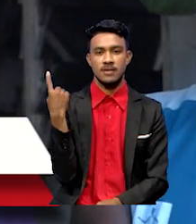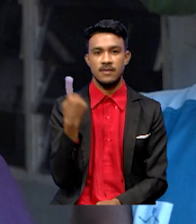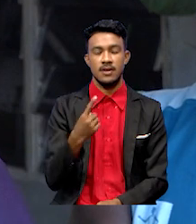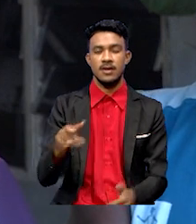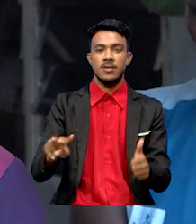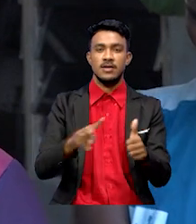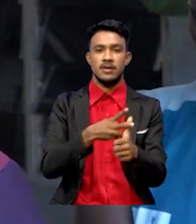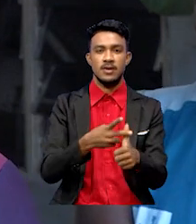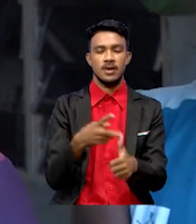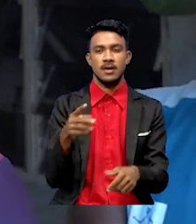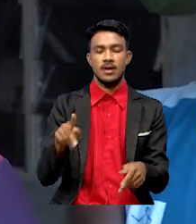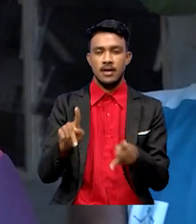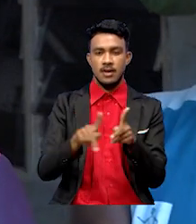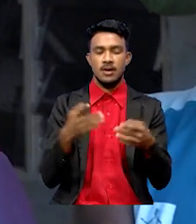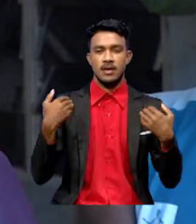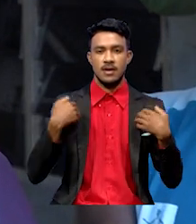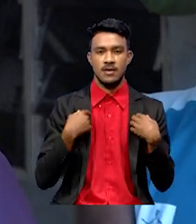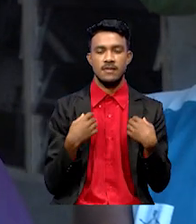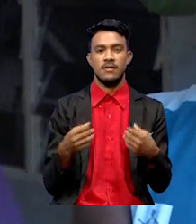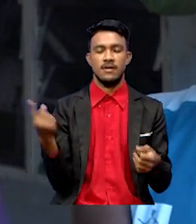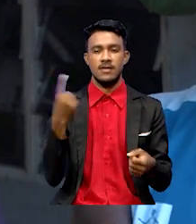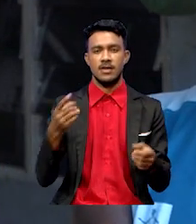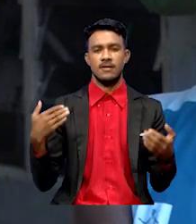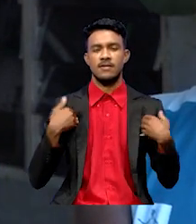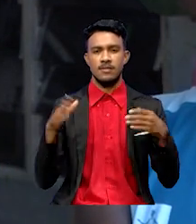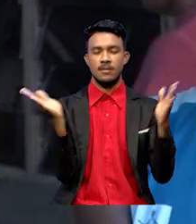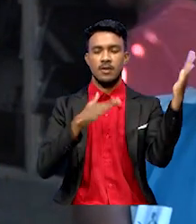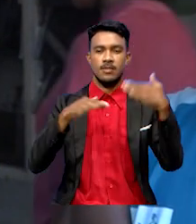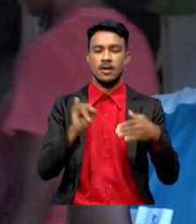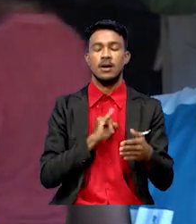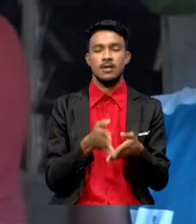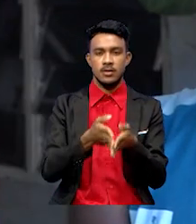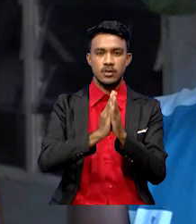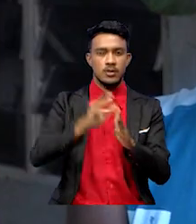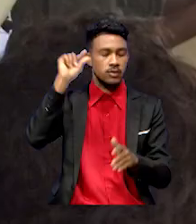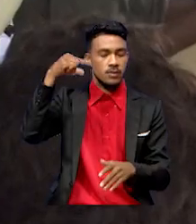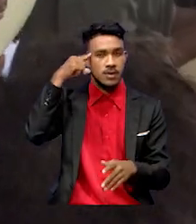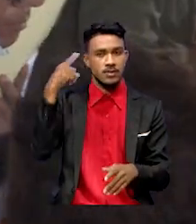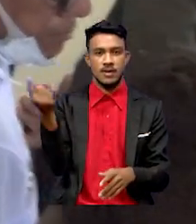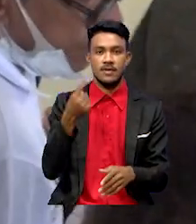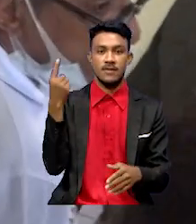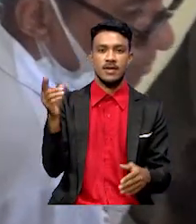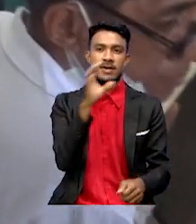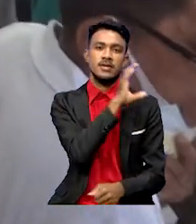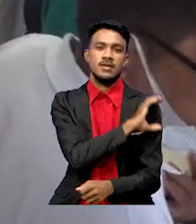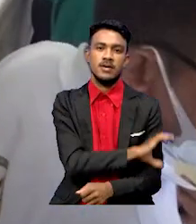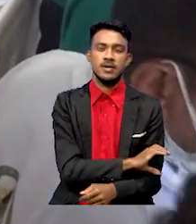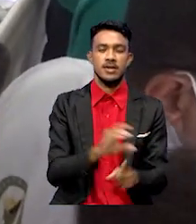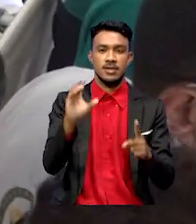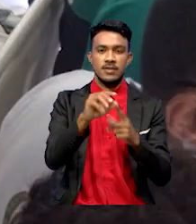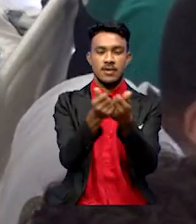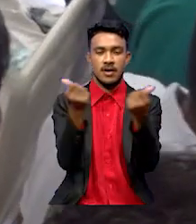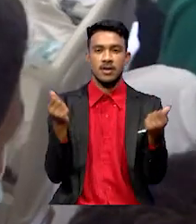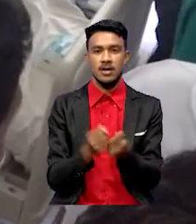ronde, kita iha failansansa problema rumah karik, ne, hau husu ba governo mantena fatin segurança. Chefe Aldeia 03